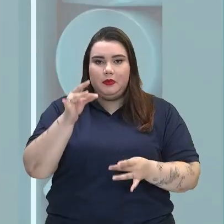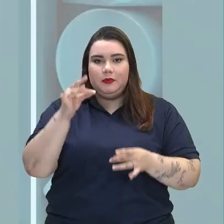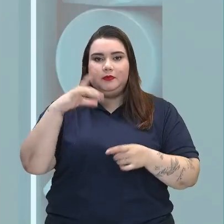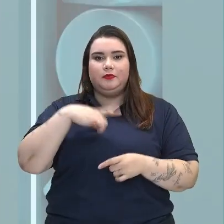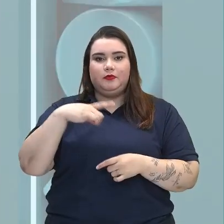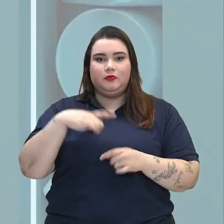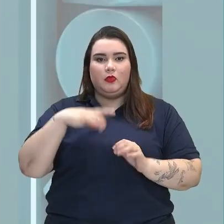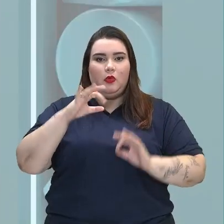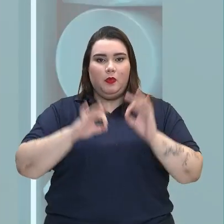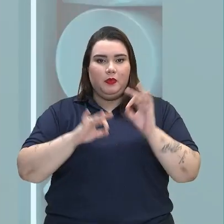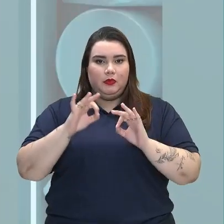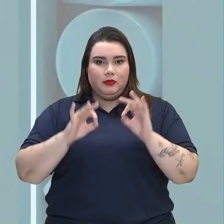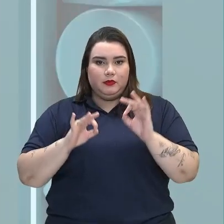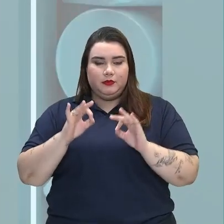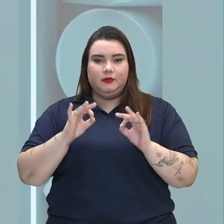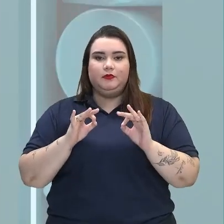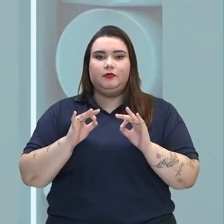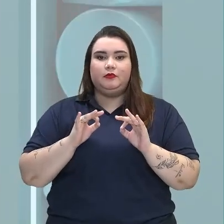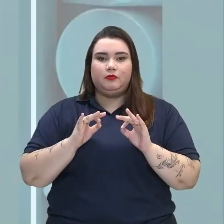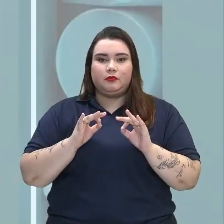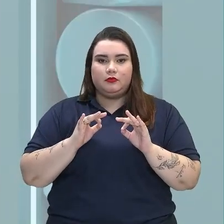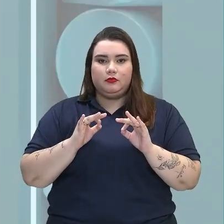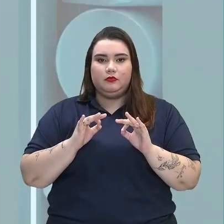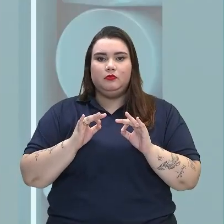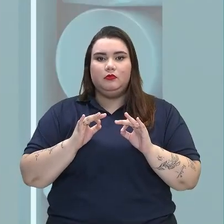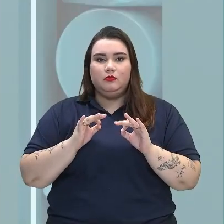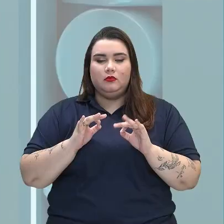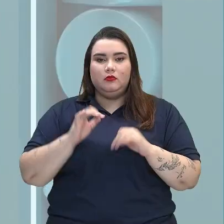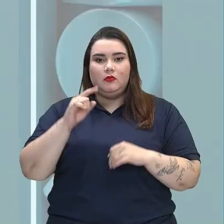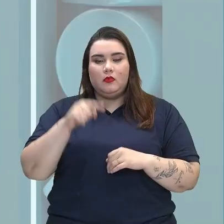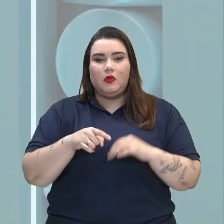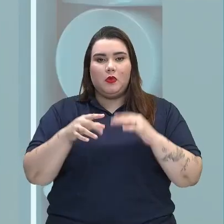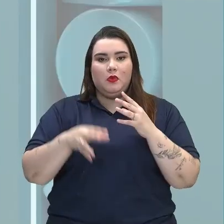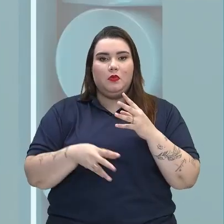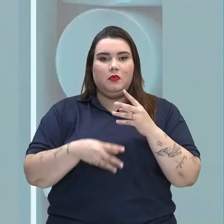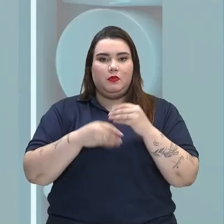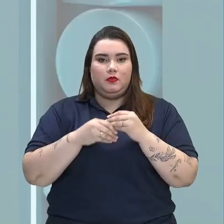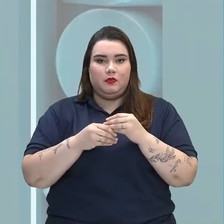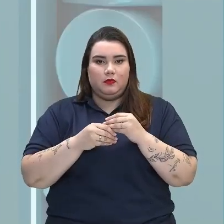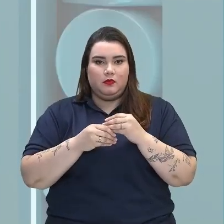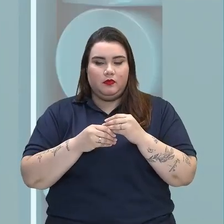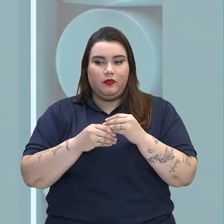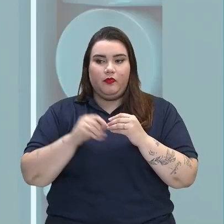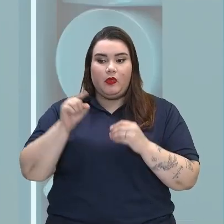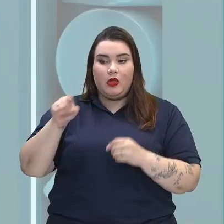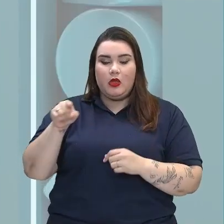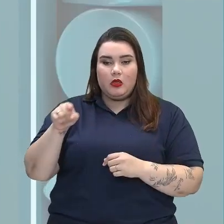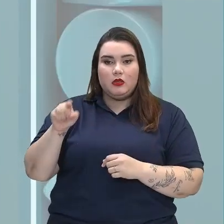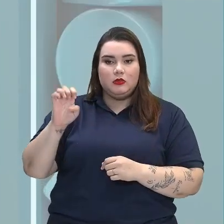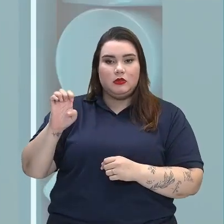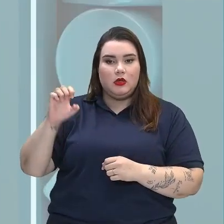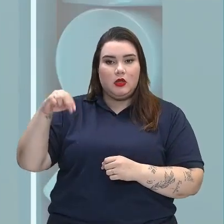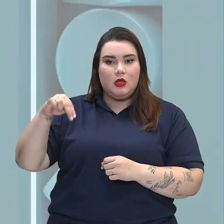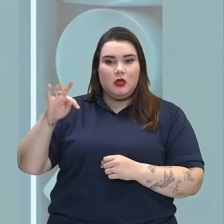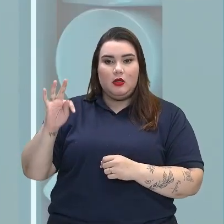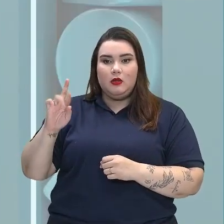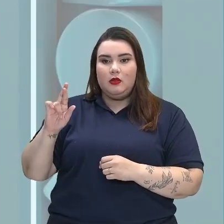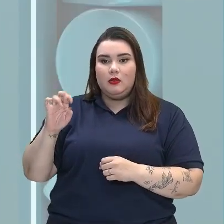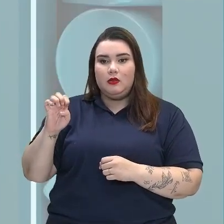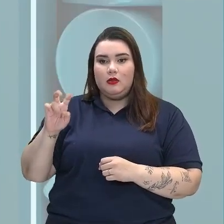entre dois papéis, que são papéis complementares, ou seja, o entrevistador que